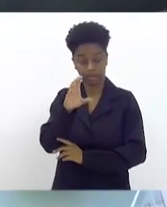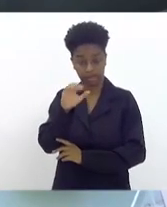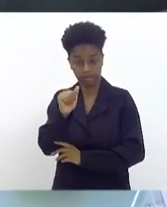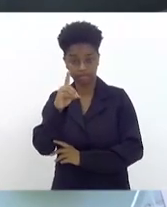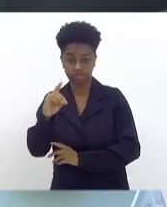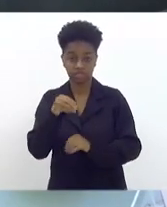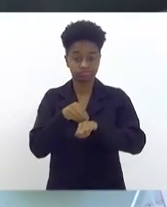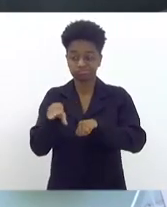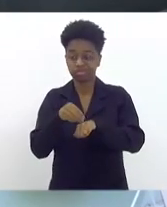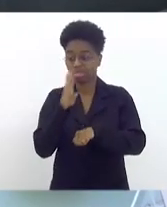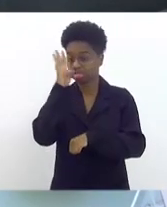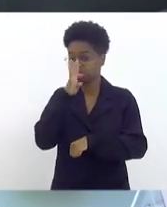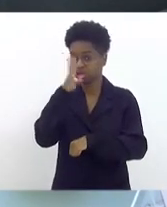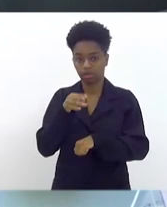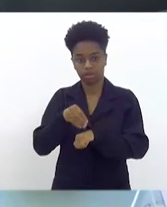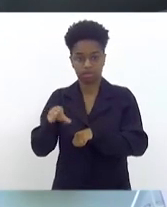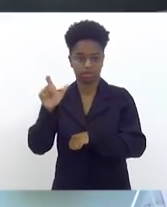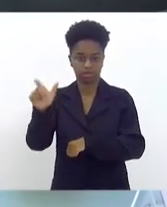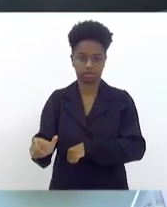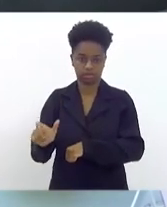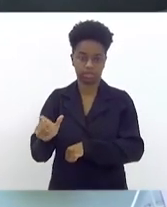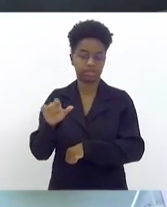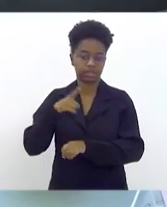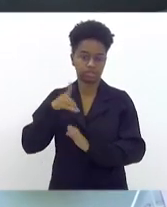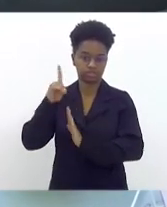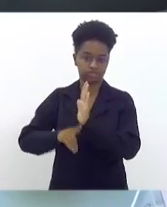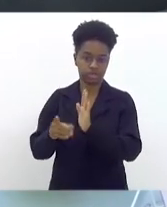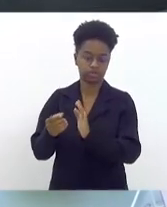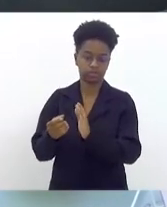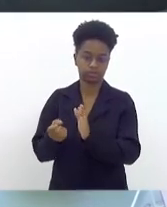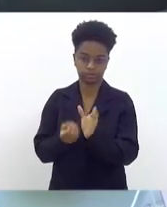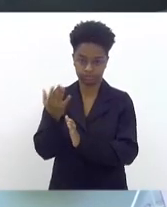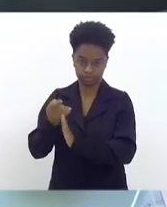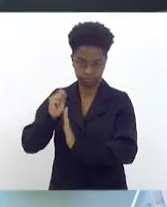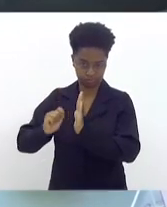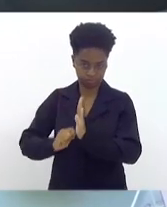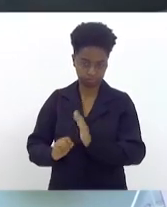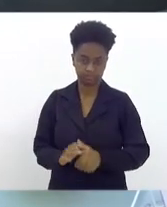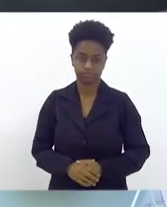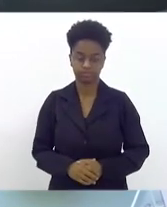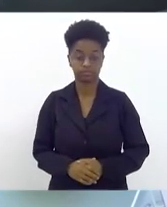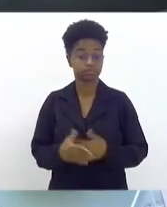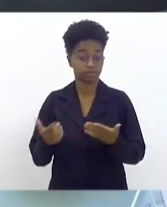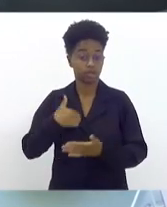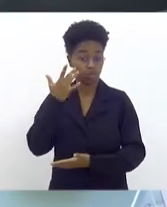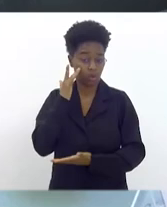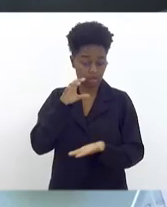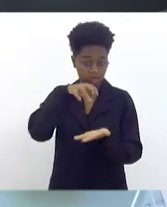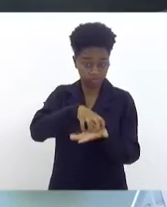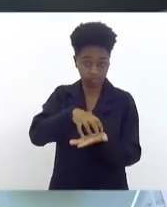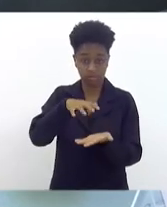aquele determinado detentor de direito autoral. E eu acho que, sendo uma entidade de